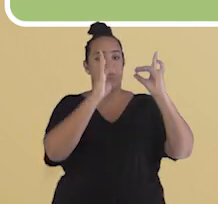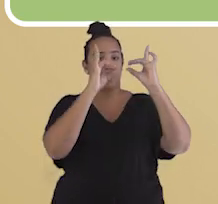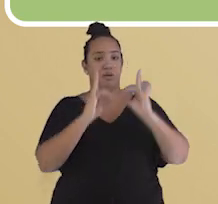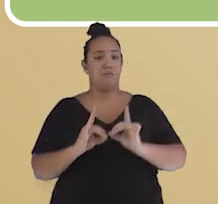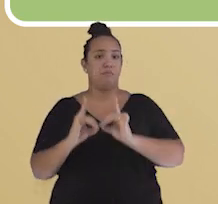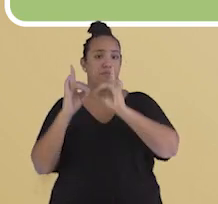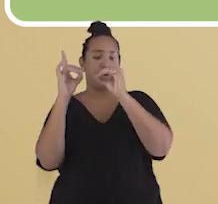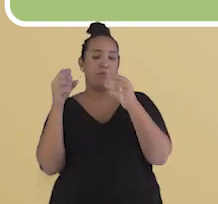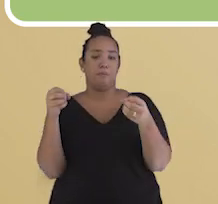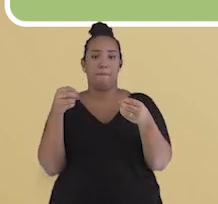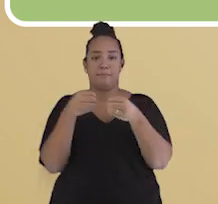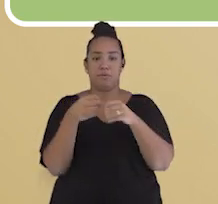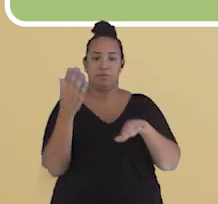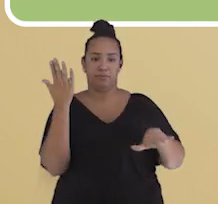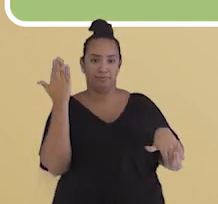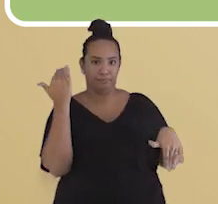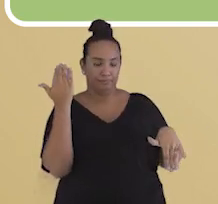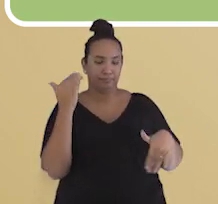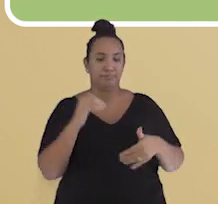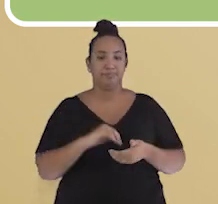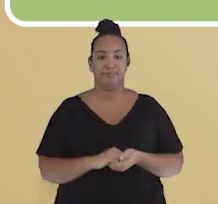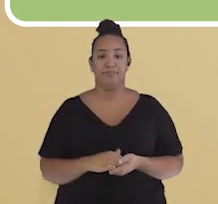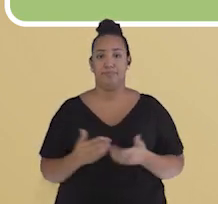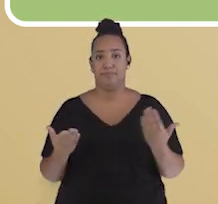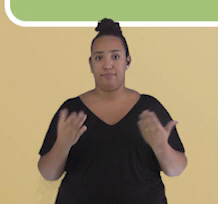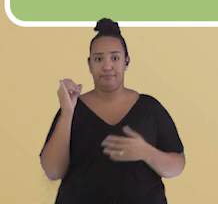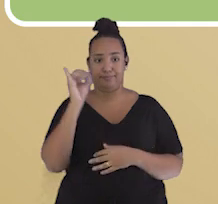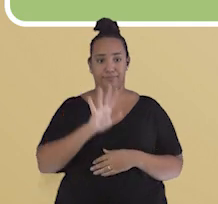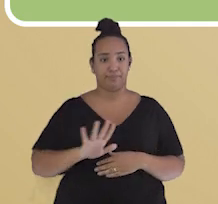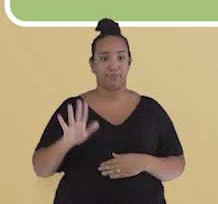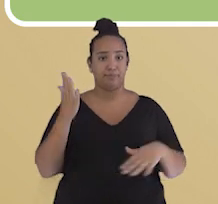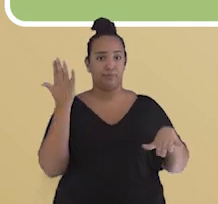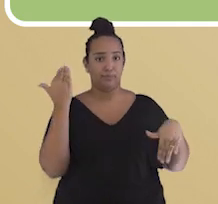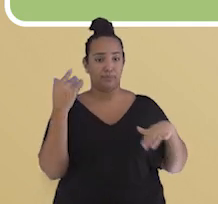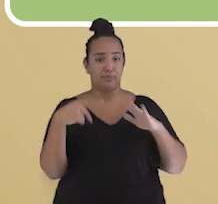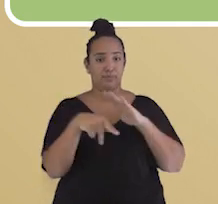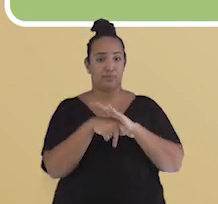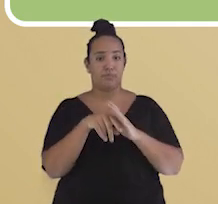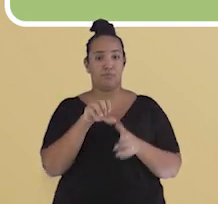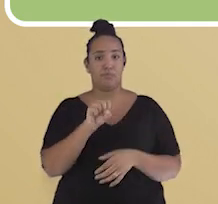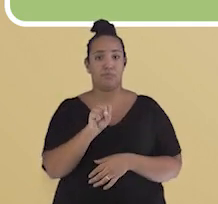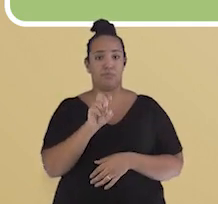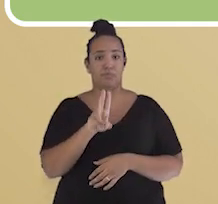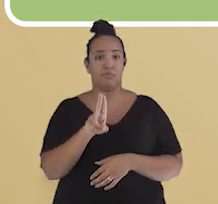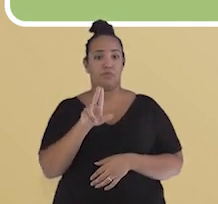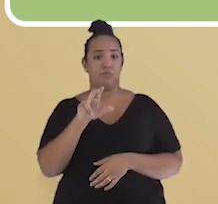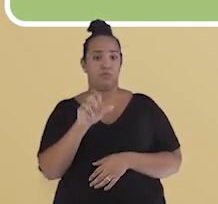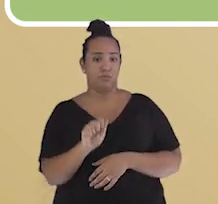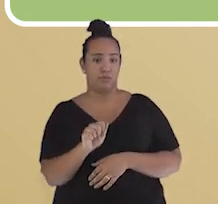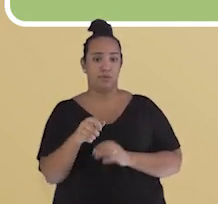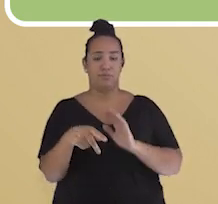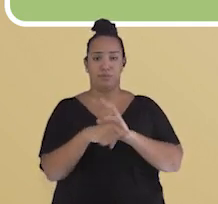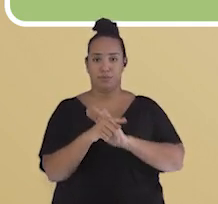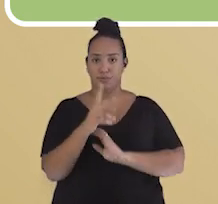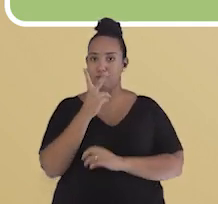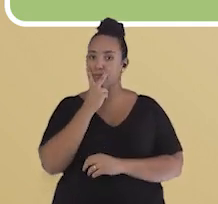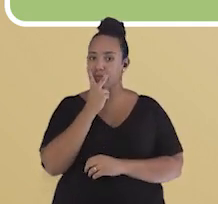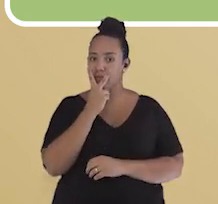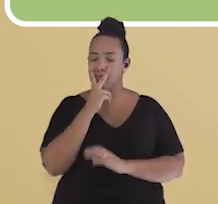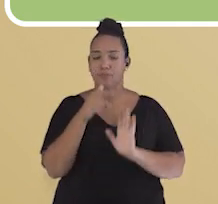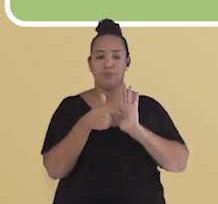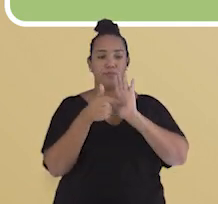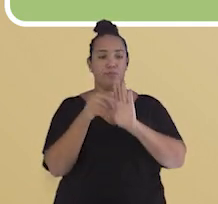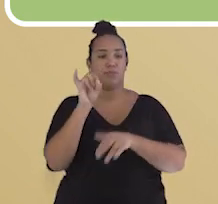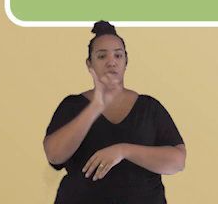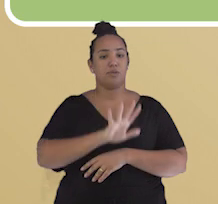Vitória, Espírito Santo. Demonstram que a paisagem natural também mudou, né? E é bastante.